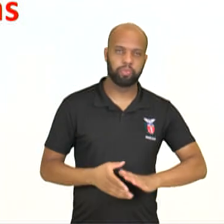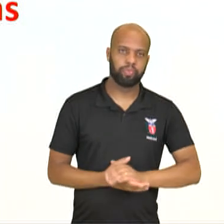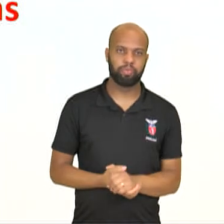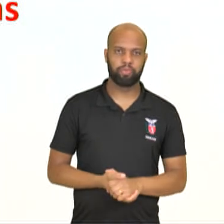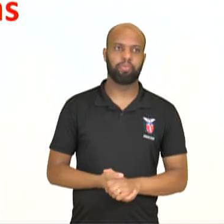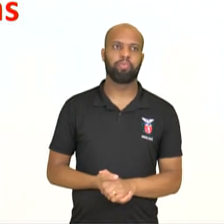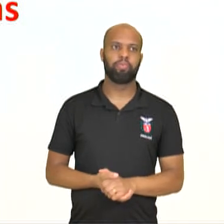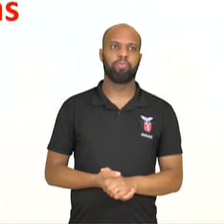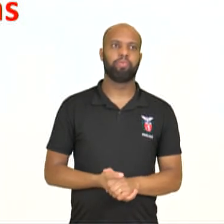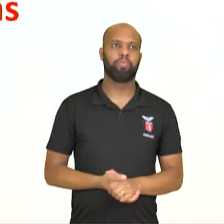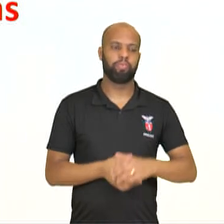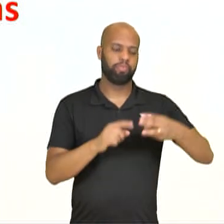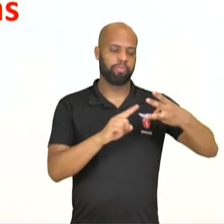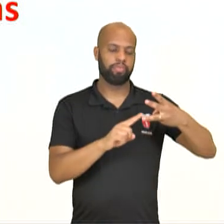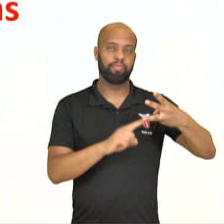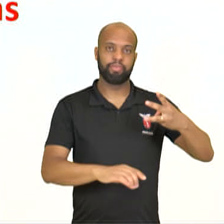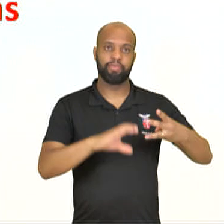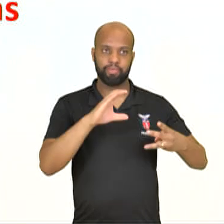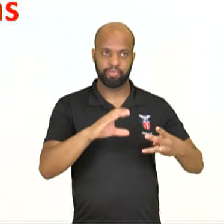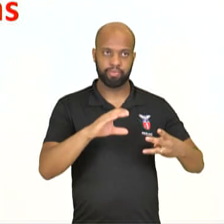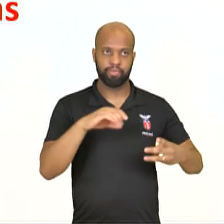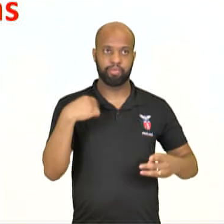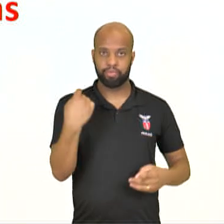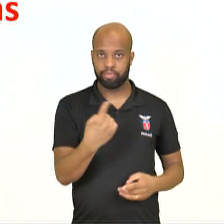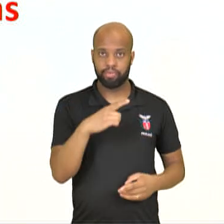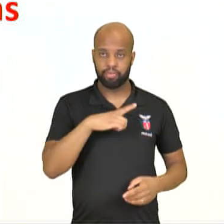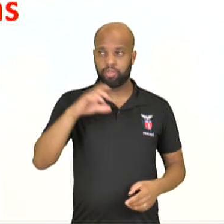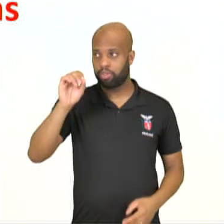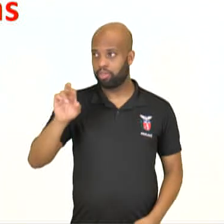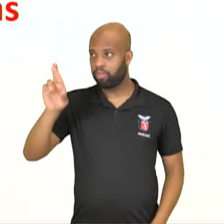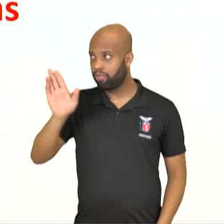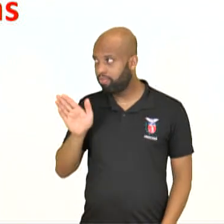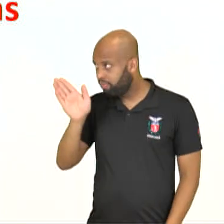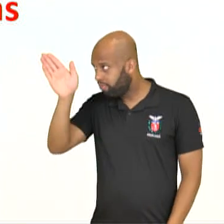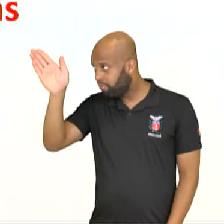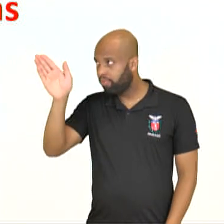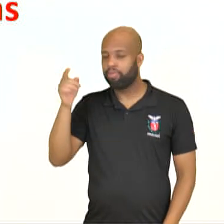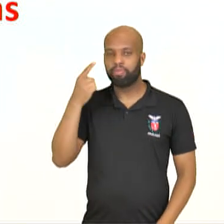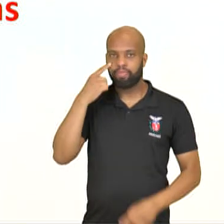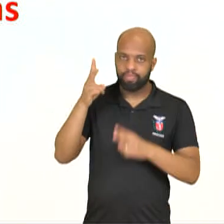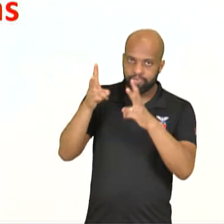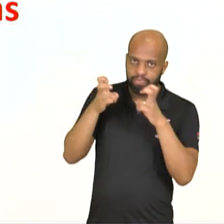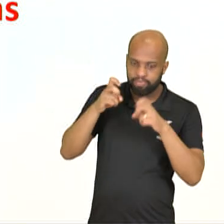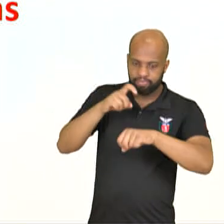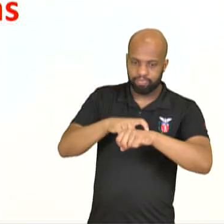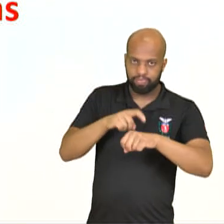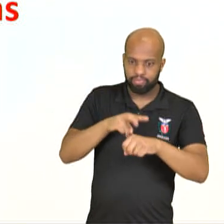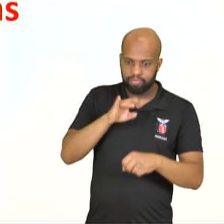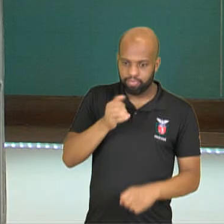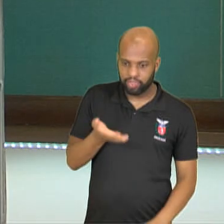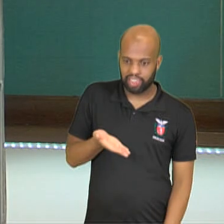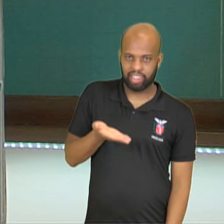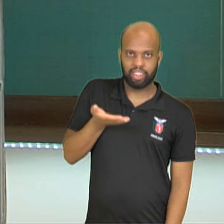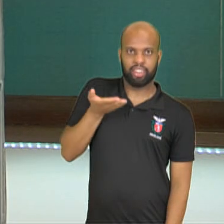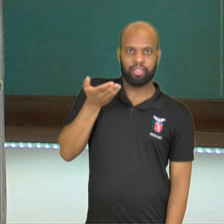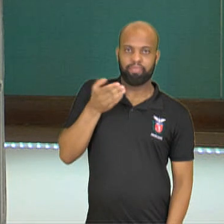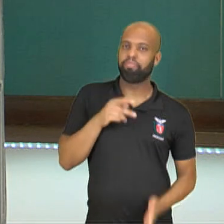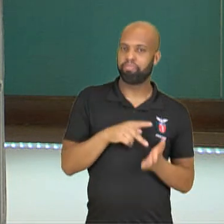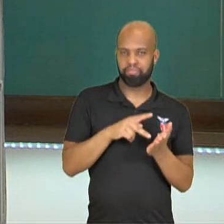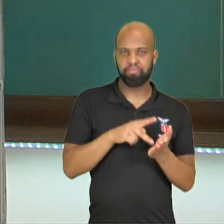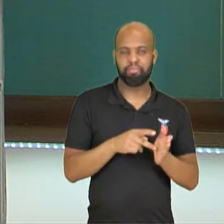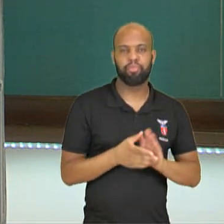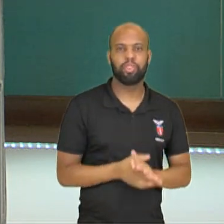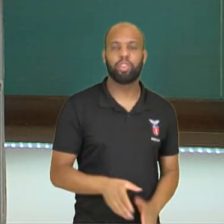tela. Letra C, à medida em que caminhamos para o Oriente no planisfério, percebemos que as horas vão aumentando. E olha o conceito